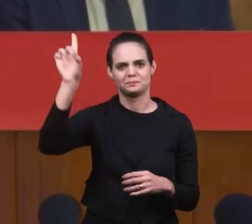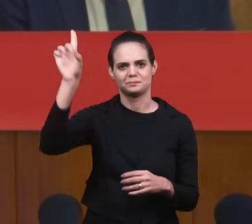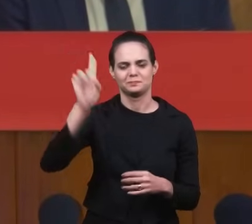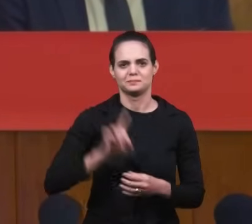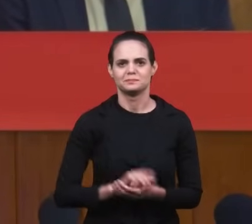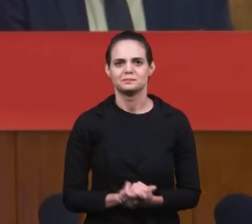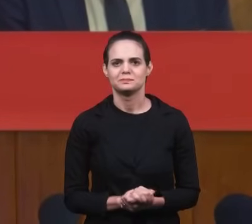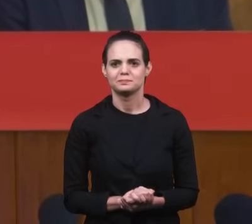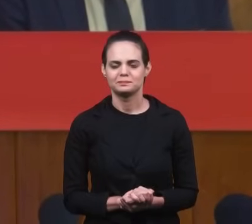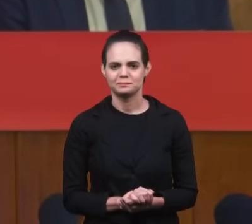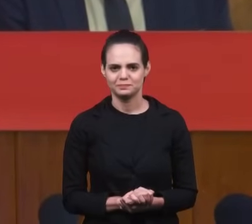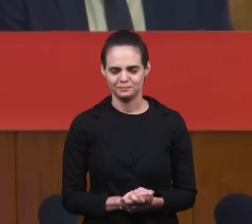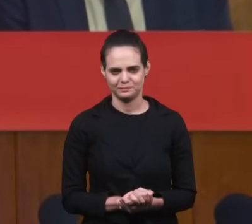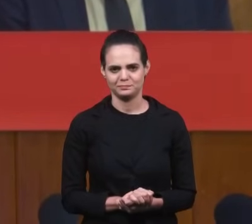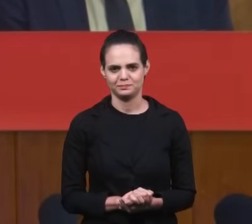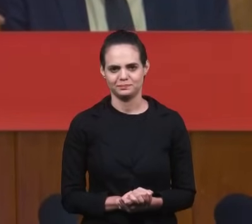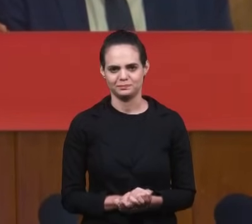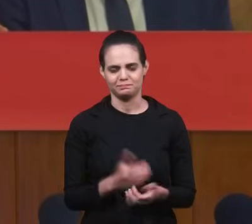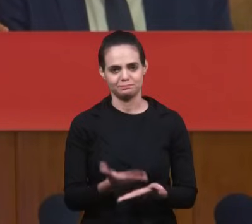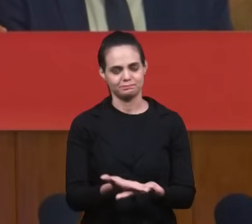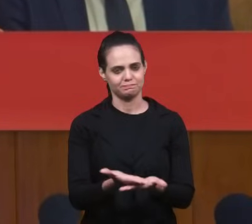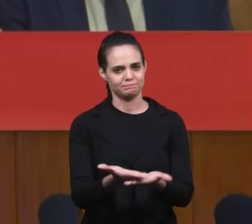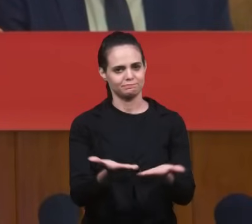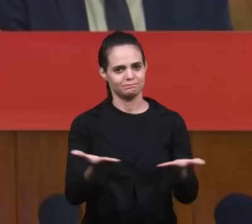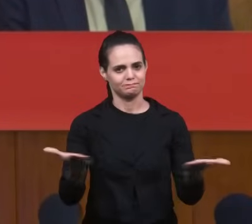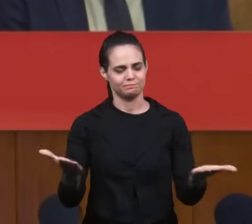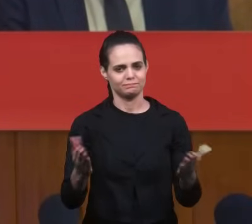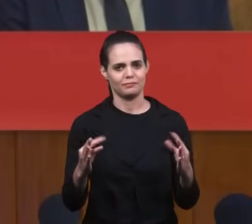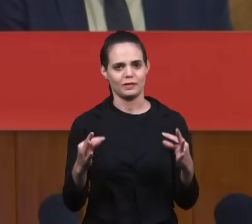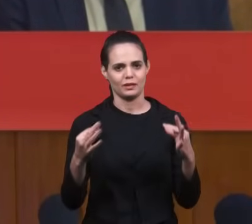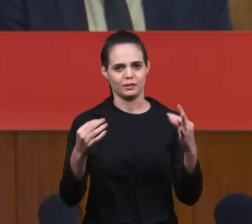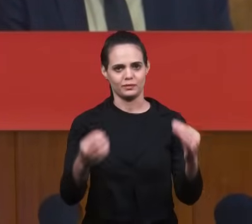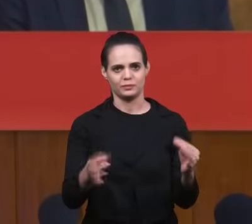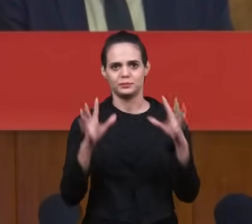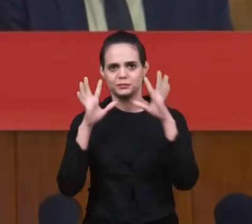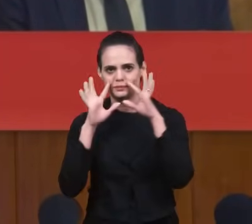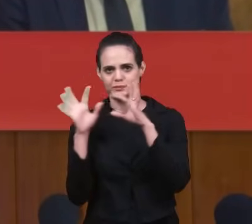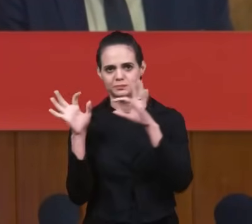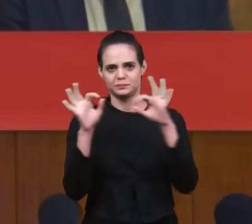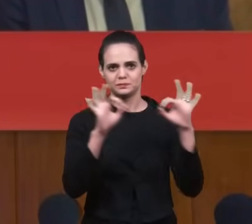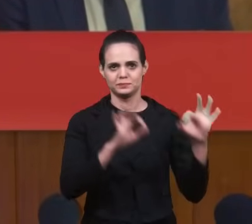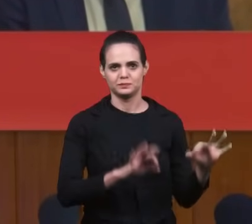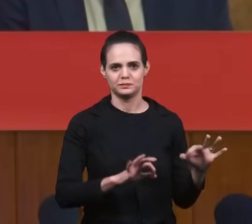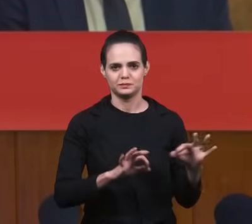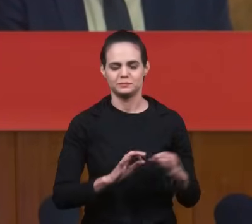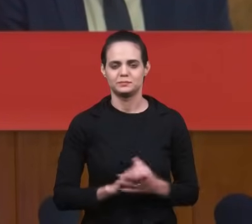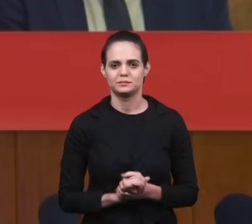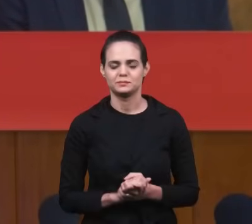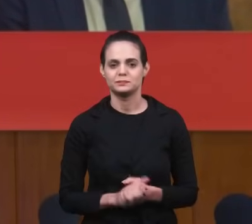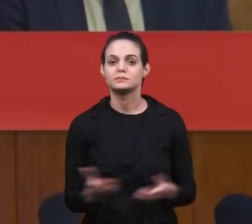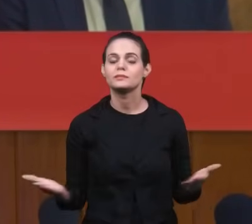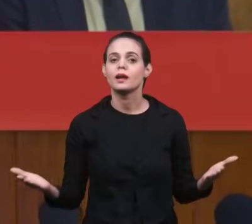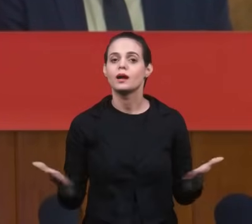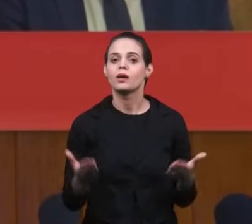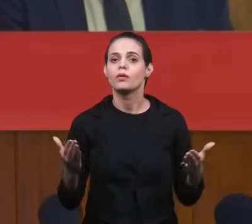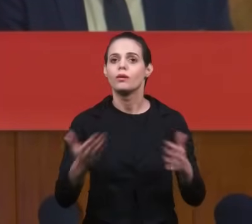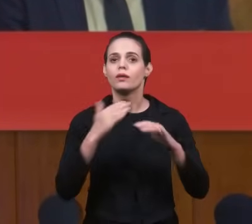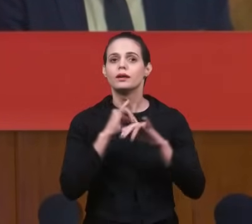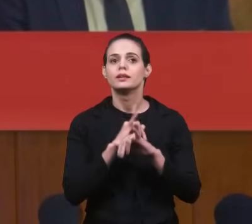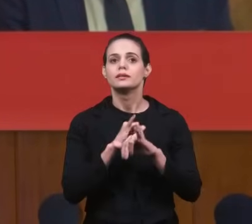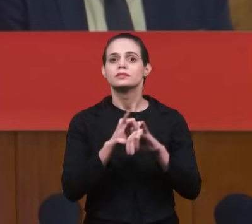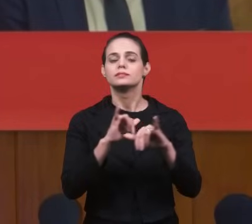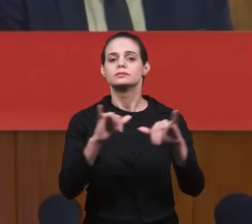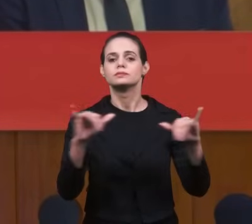Meus irmãos, meus amigos, agora a vez é nossa. Nós vamos falar alguma coisa daquilo